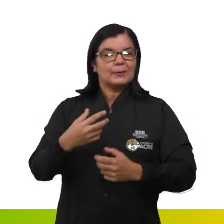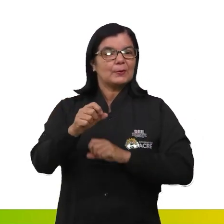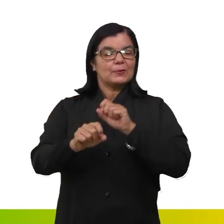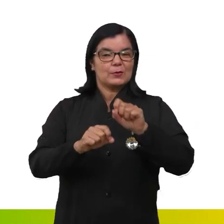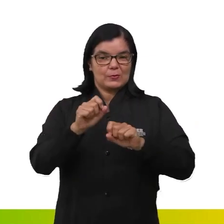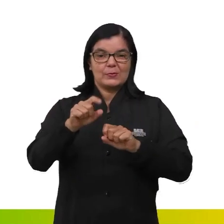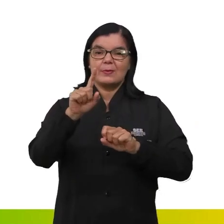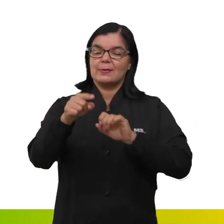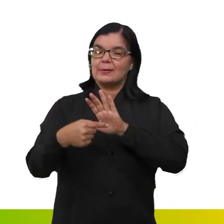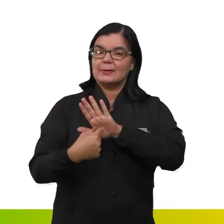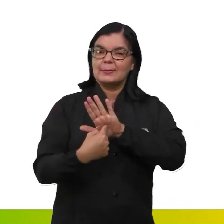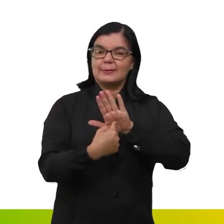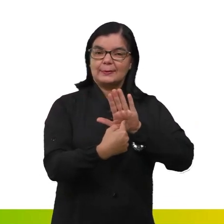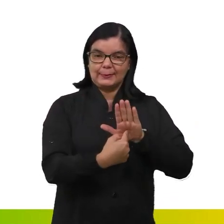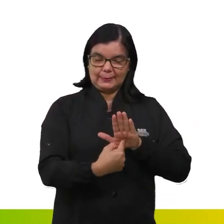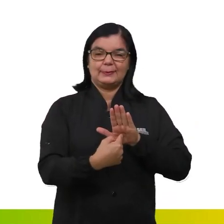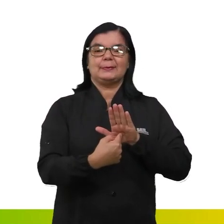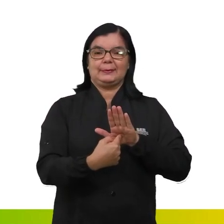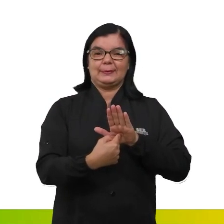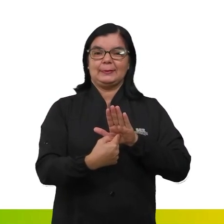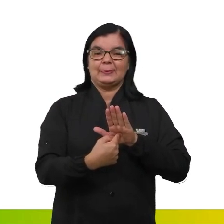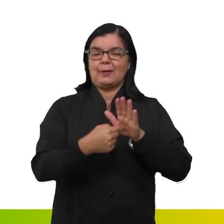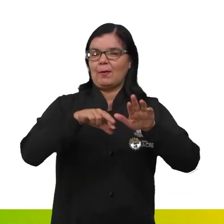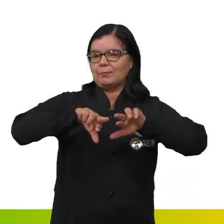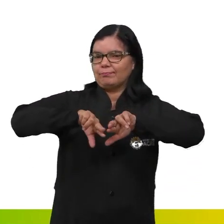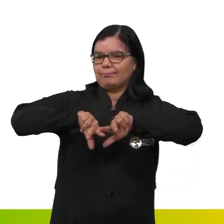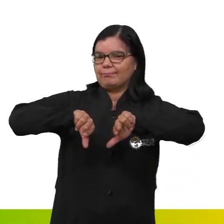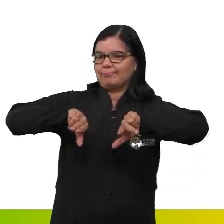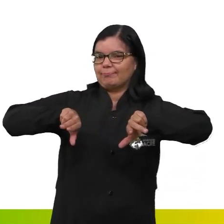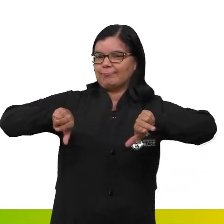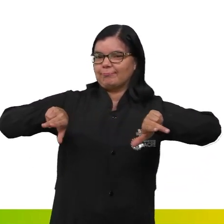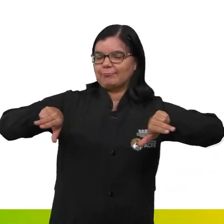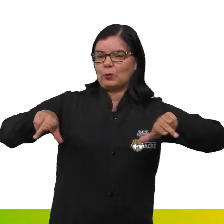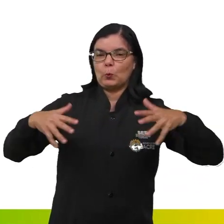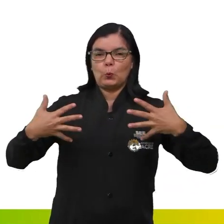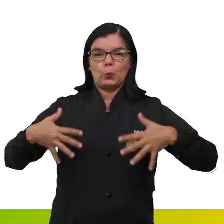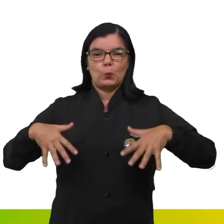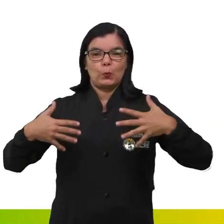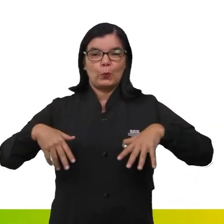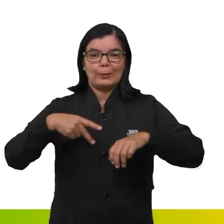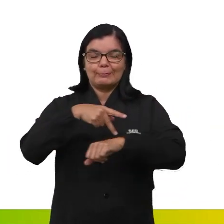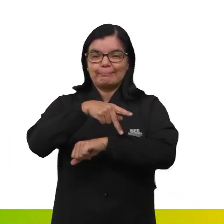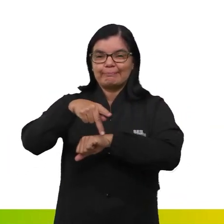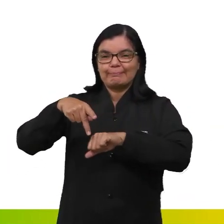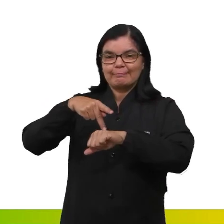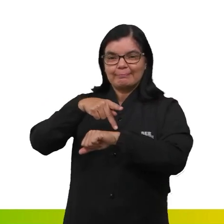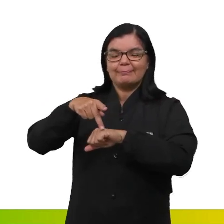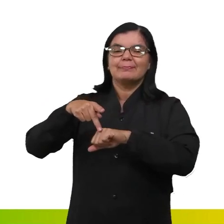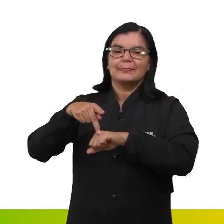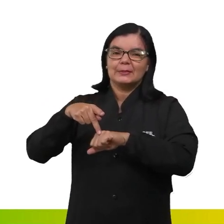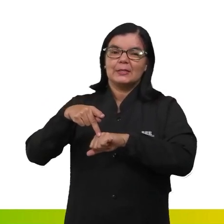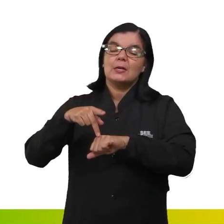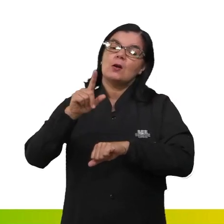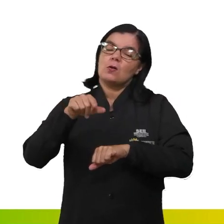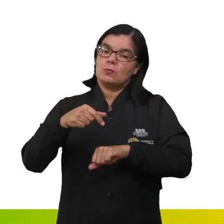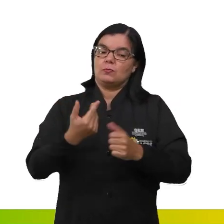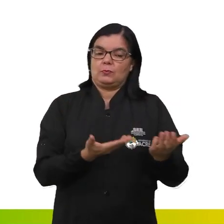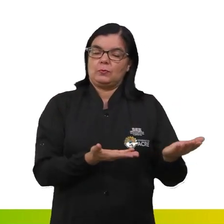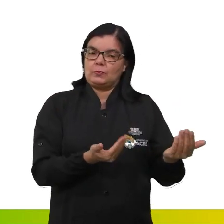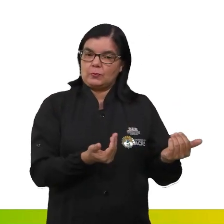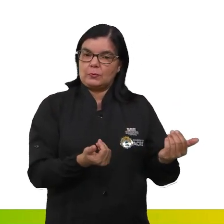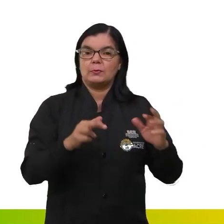um reflexo da rica diversidade cultural do país, onde jovens